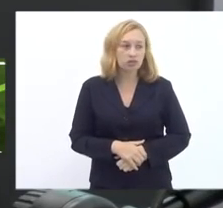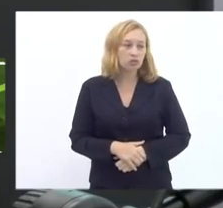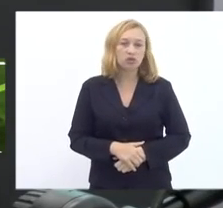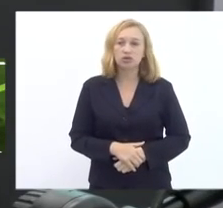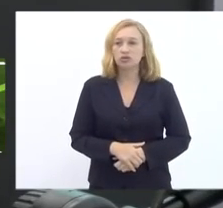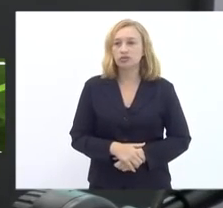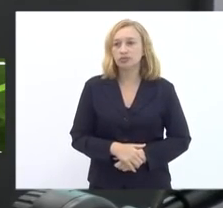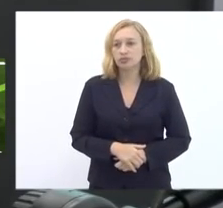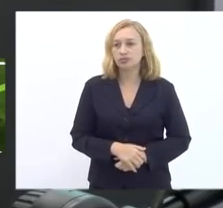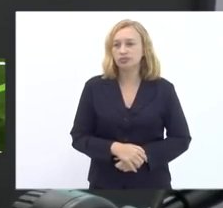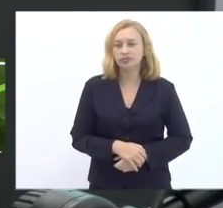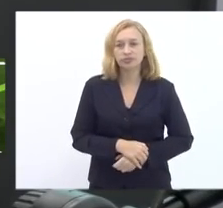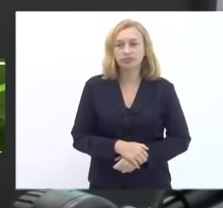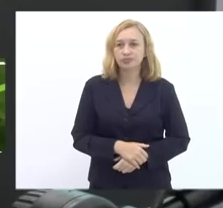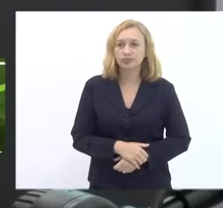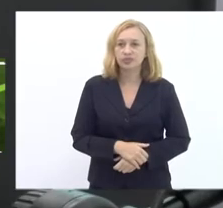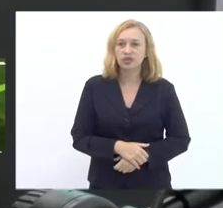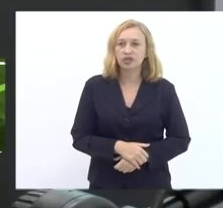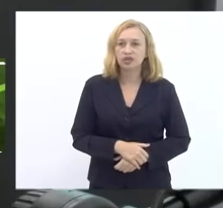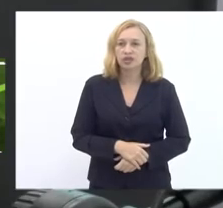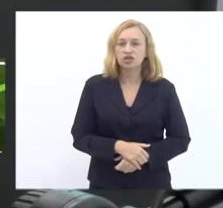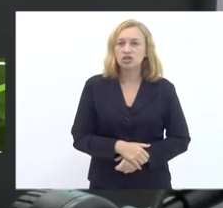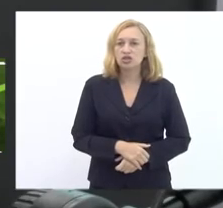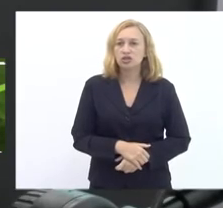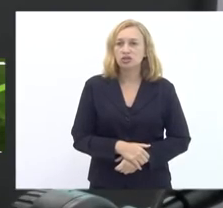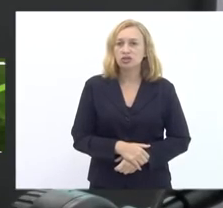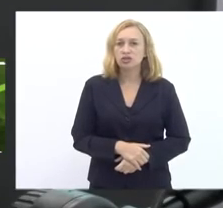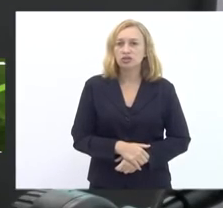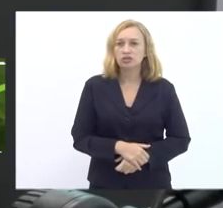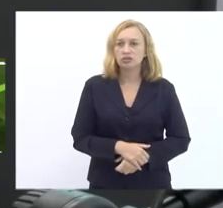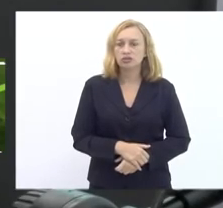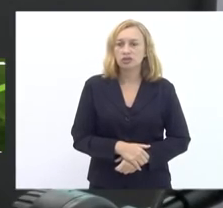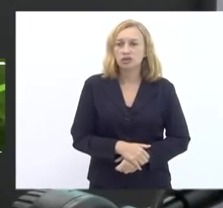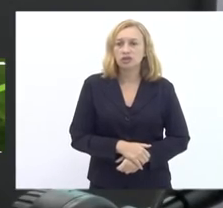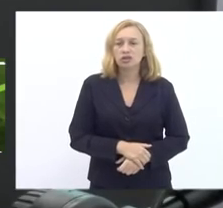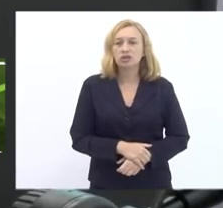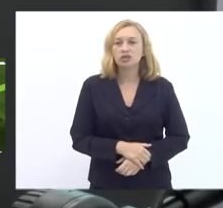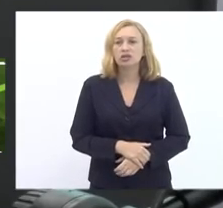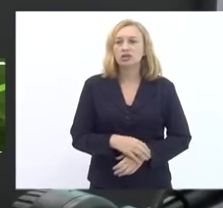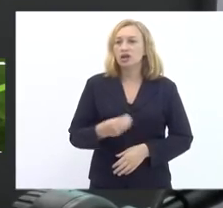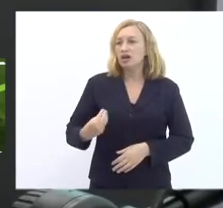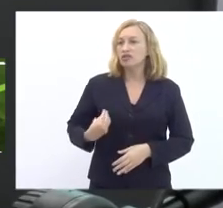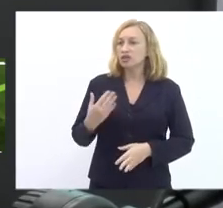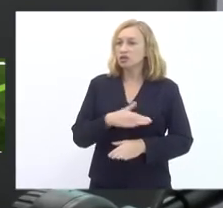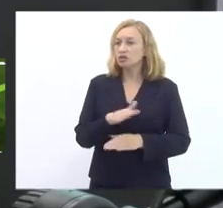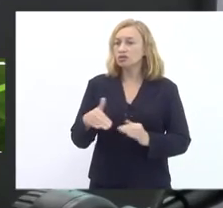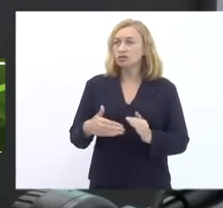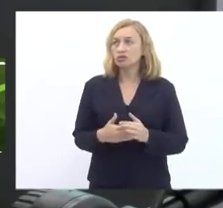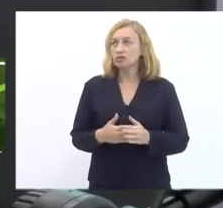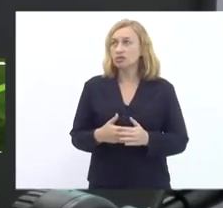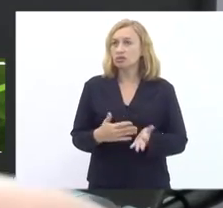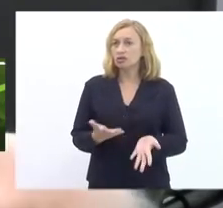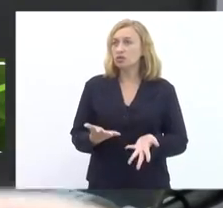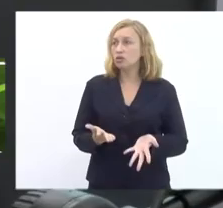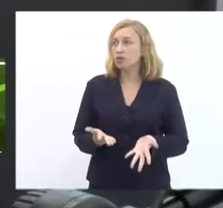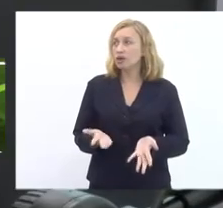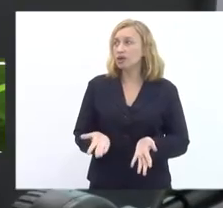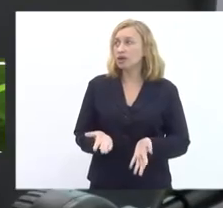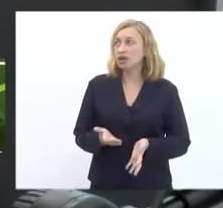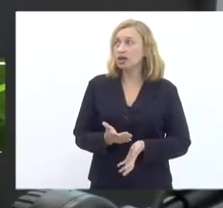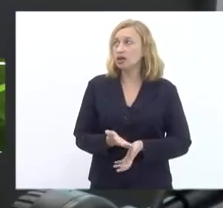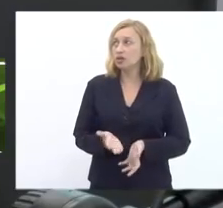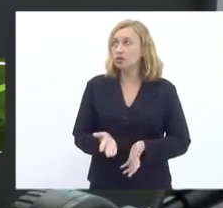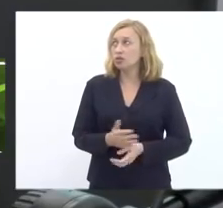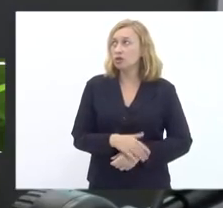aquela dona Cátia que veio aqui. E eu queria agradecer a presença de todos. E antes de encerrar, deputado Spohr, deputada